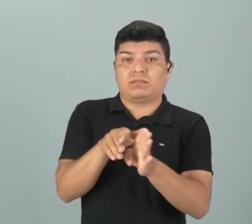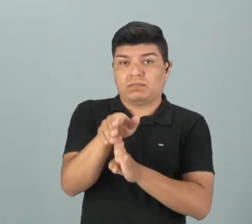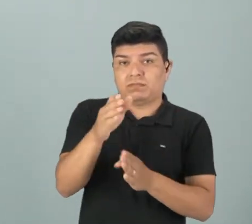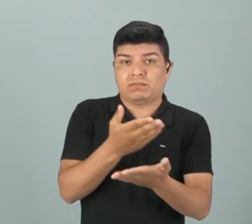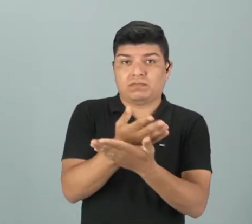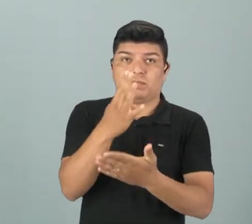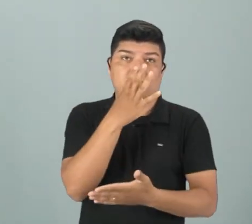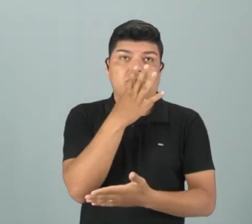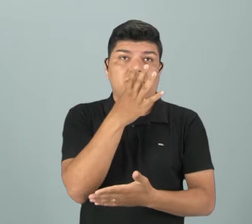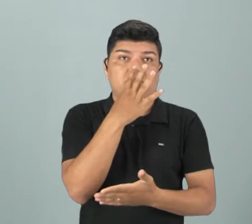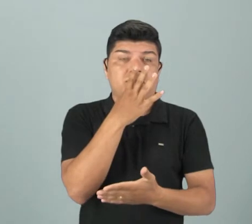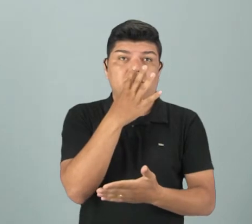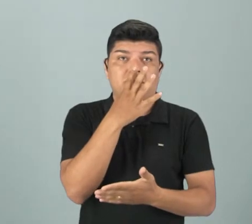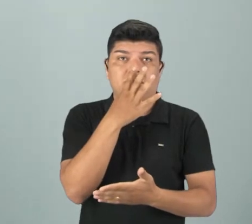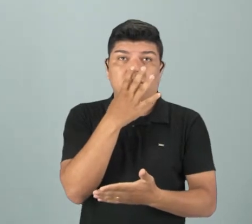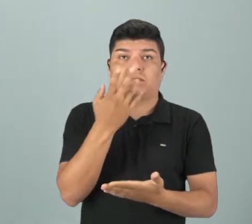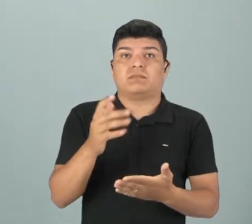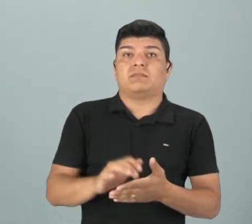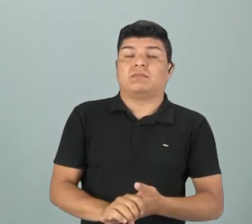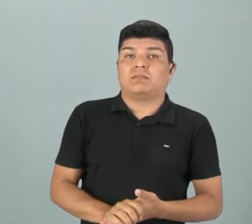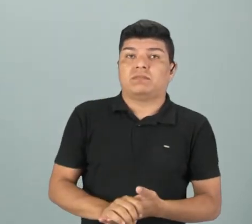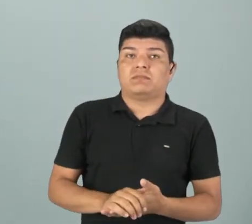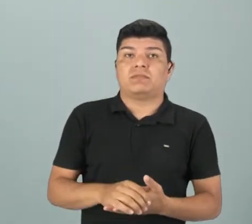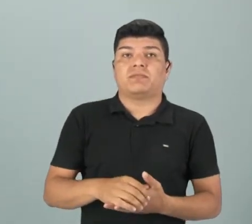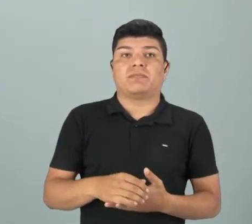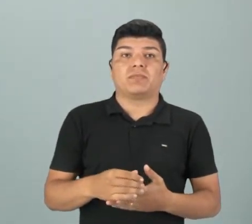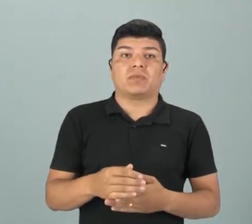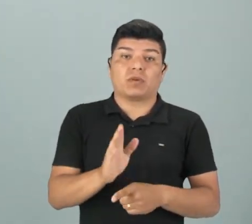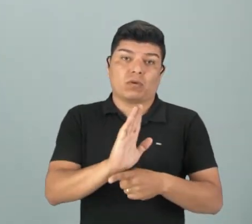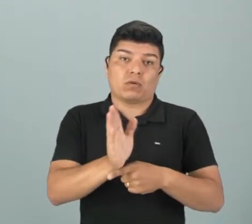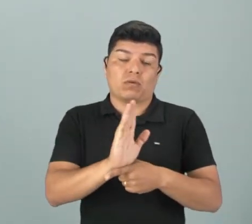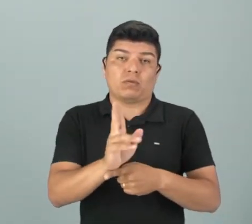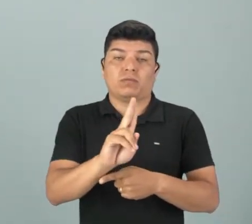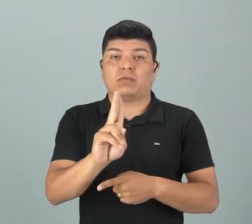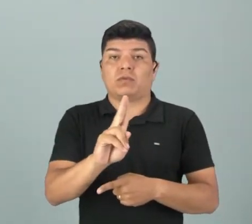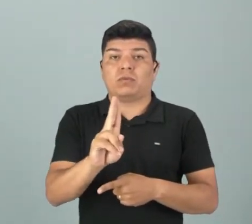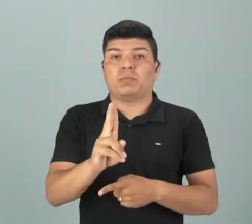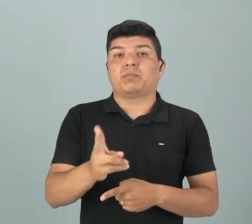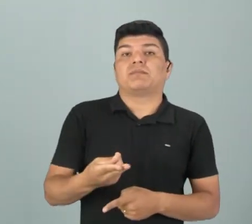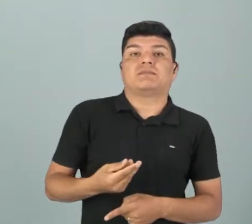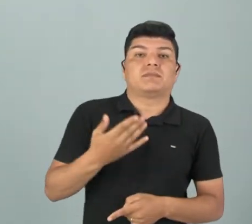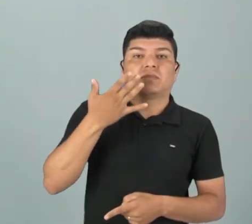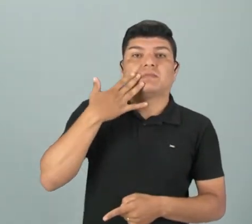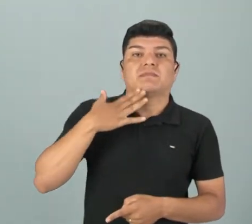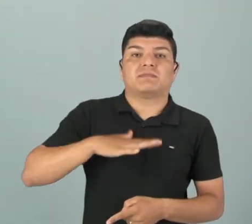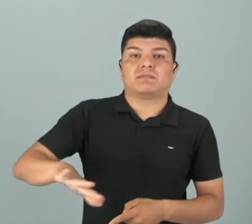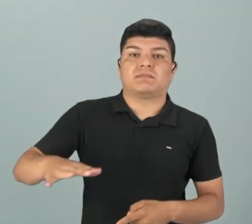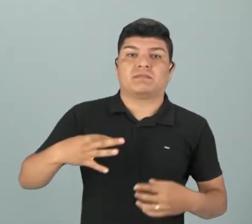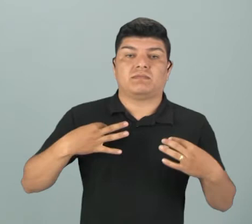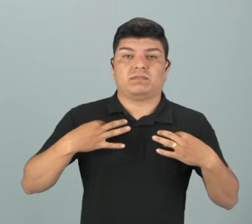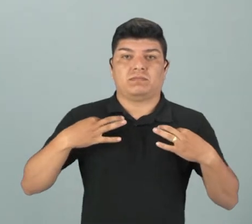vocês assistirem o filme O Menino de Pijama Listrado, que é um filme que retrata um pouco desse